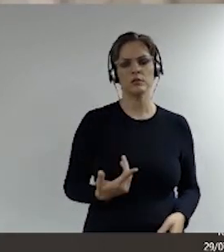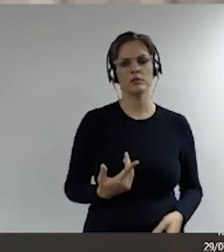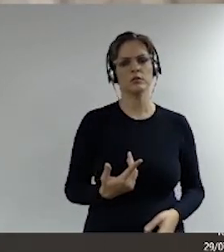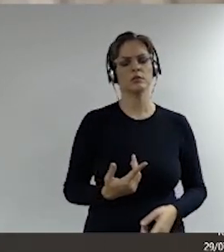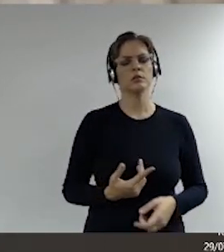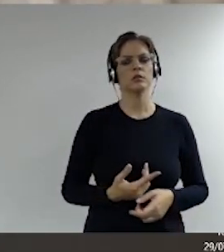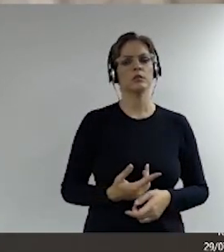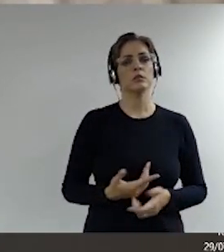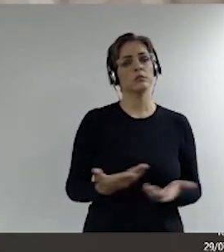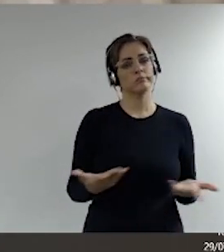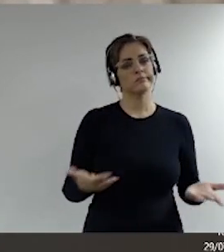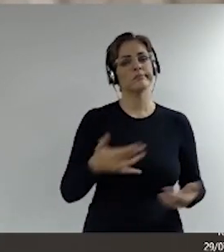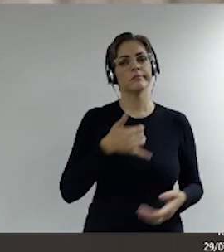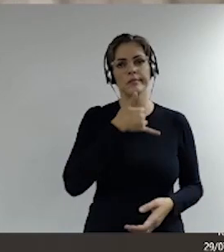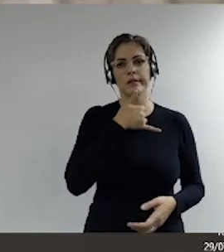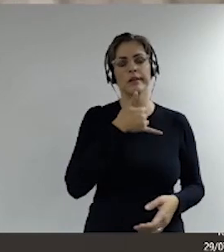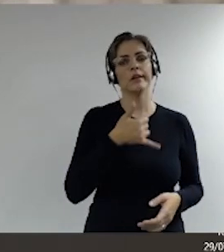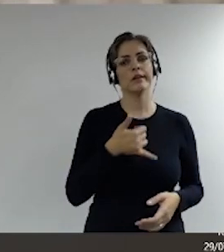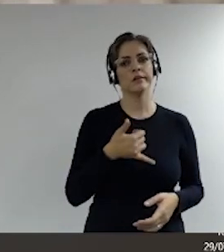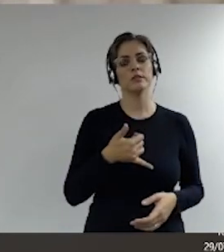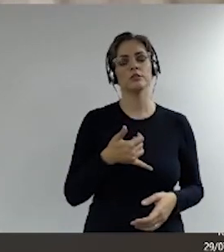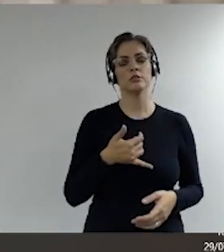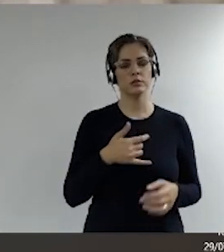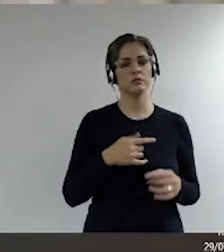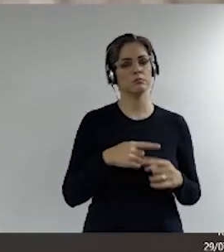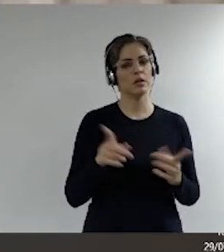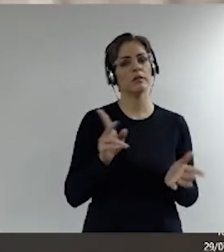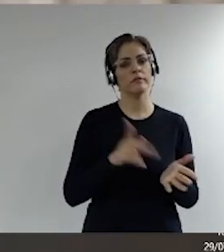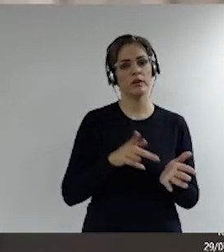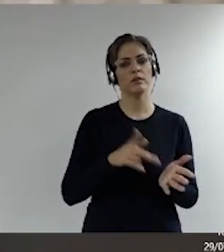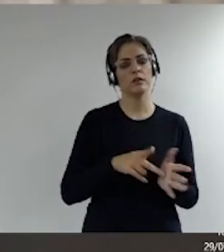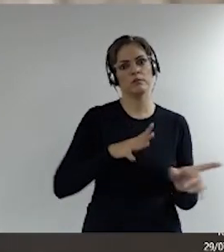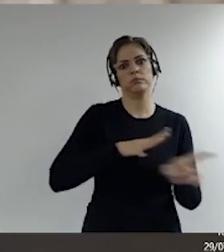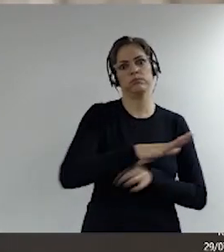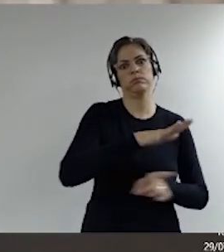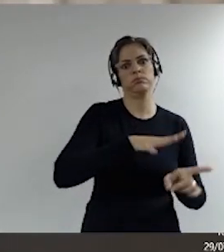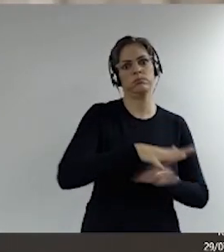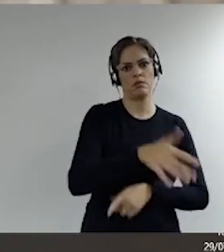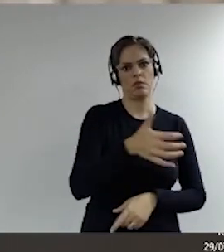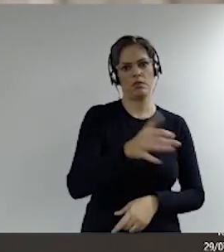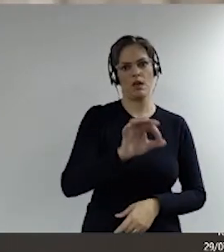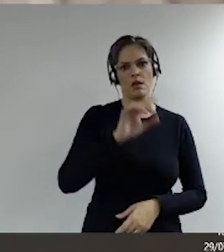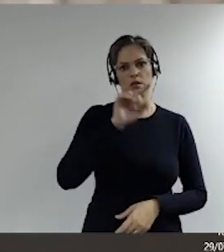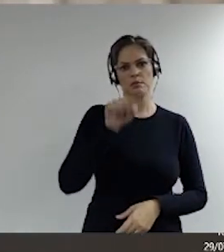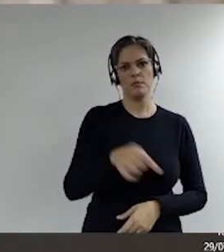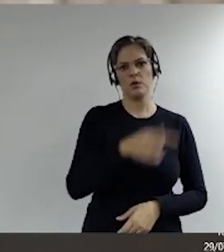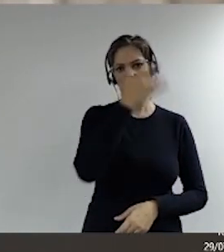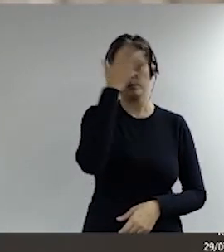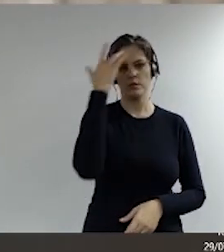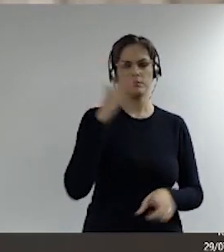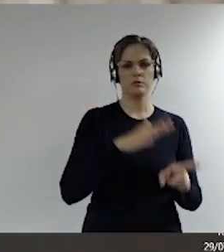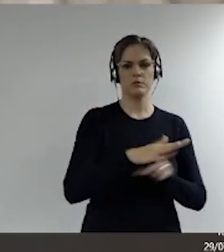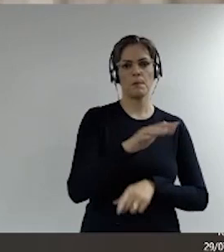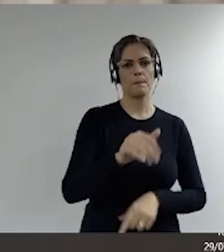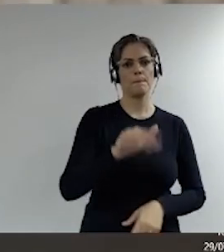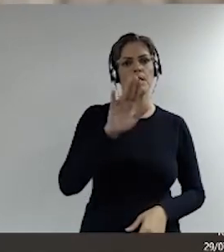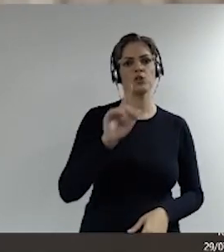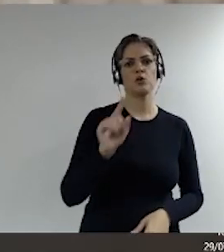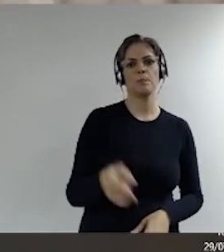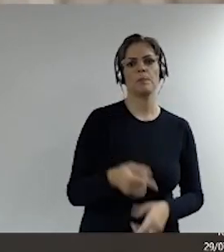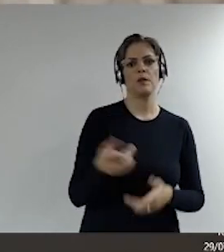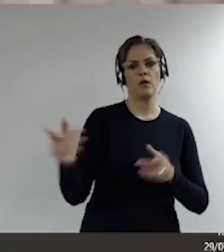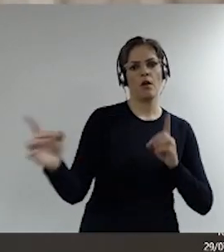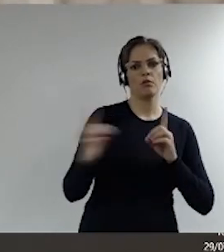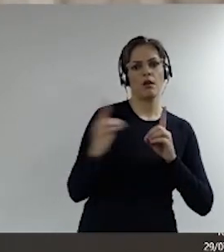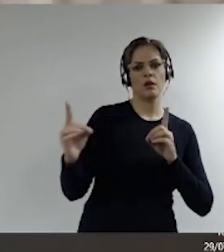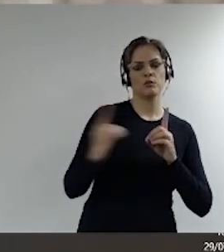gente fala até com tristeza, mas também tem sido um sucesso, tem sido 10 mil acessos nessa plataforma e mais de 1.000 atendimentos